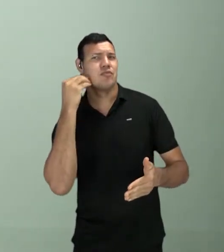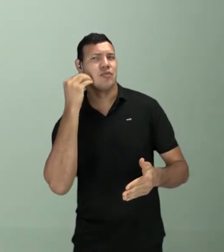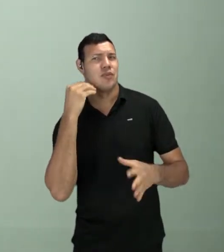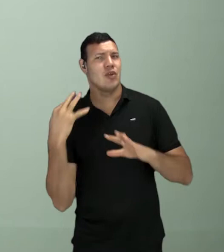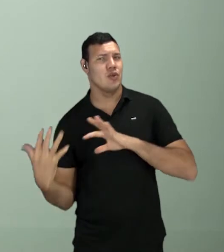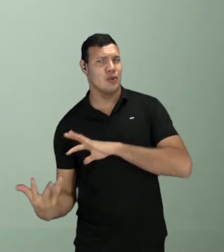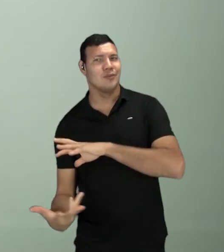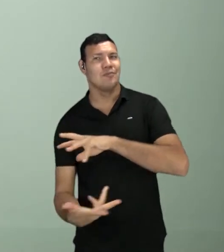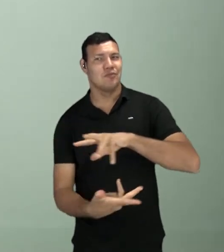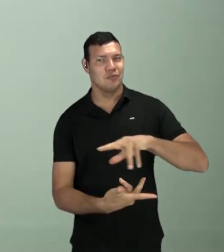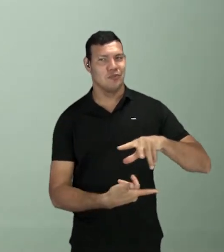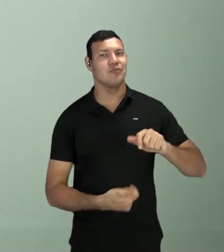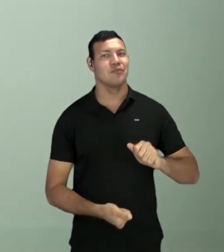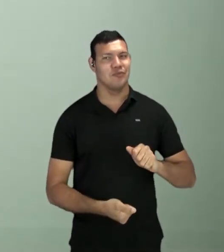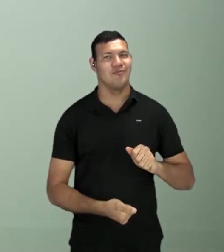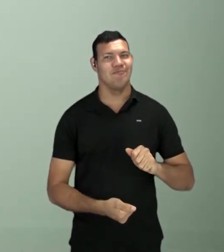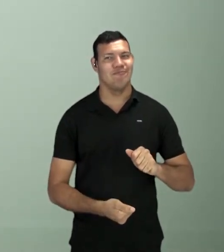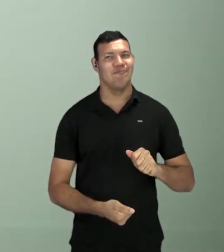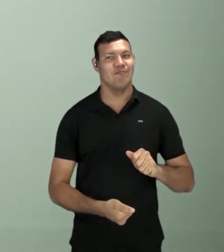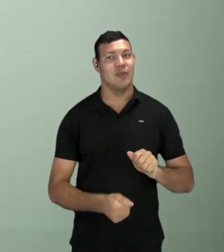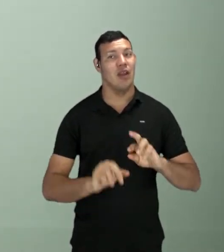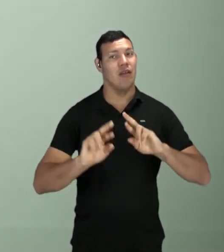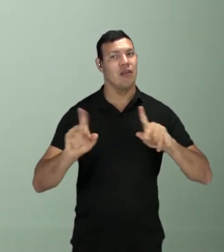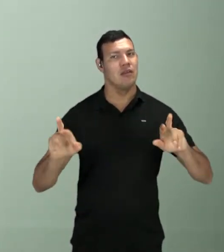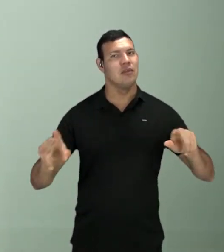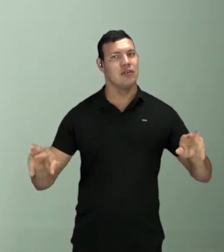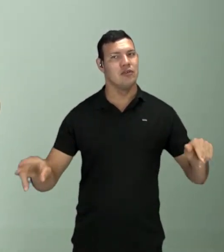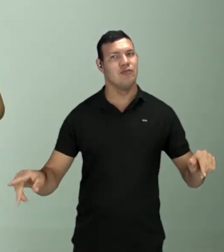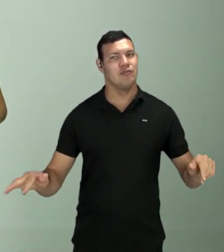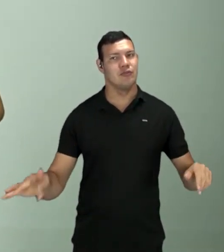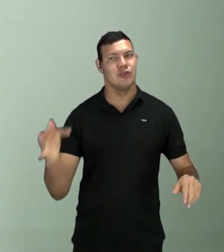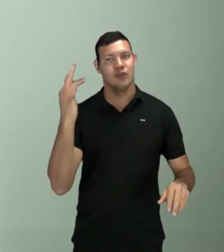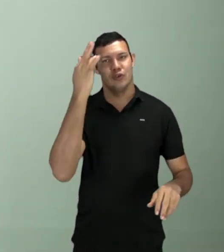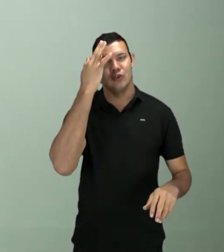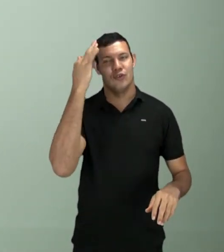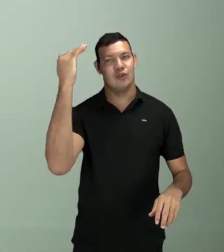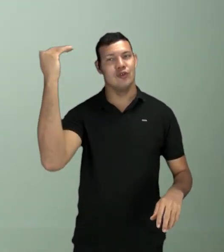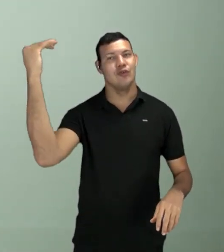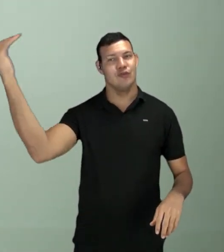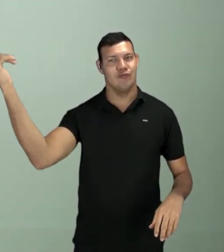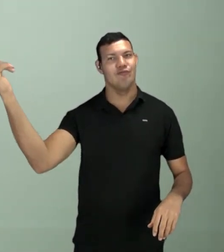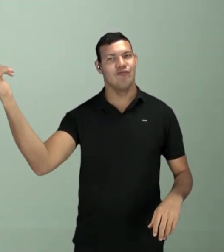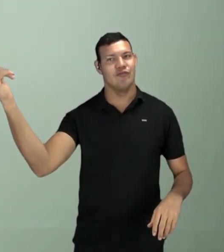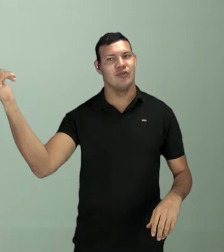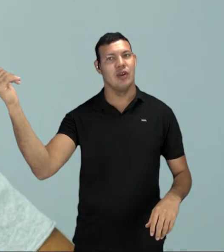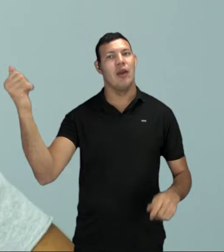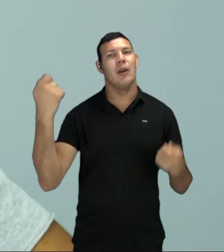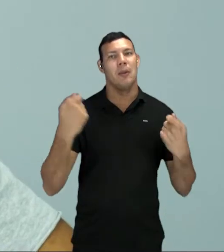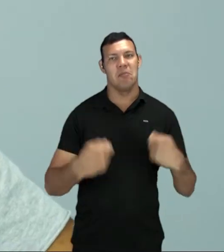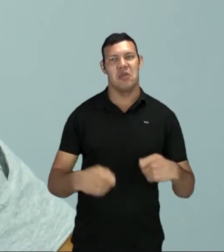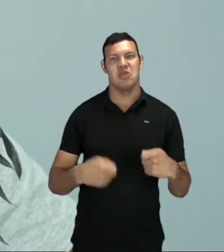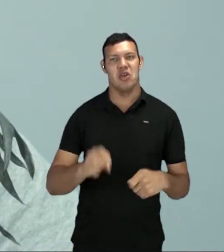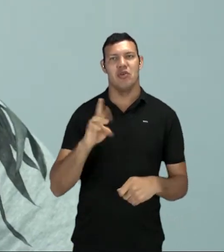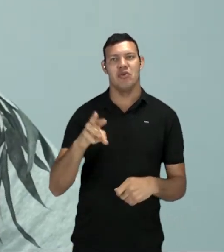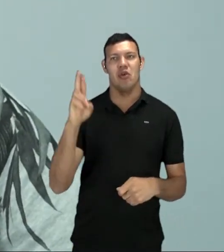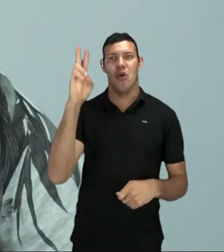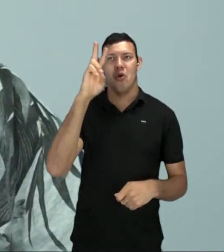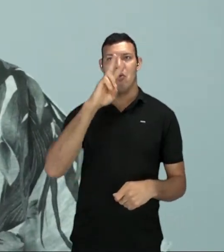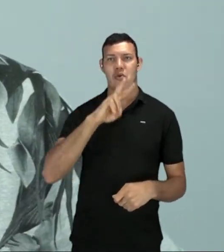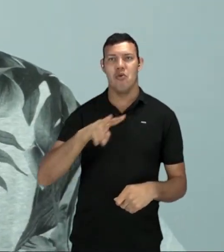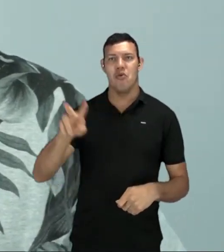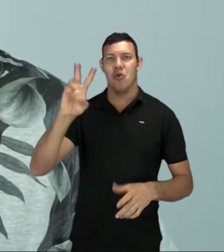ao contrário dos cientistas antigos, os filósofos antigos, né, que para eles bastava uma observação do mundo.